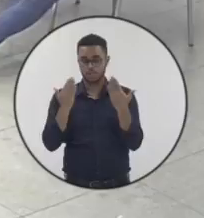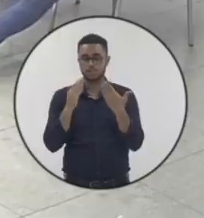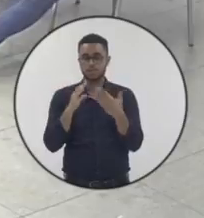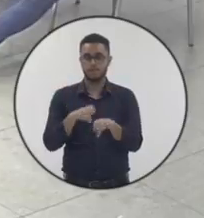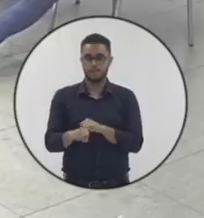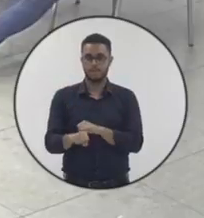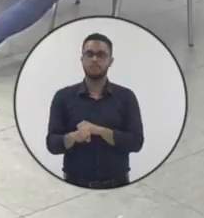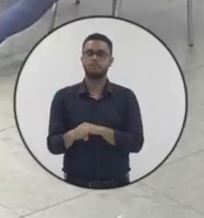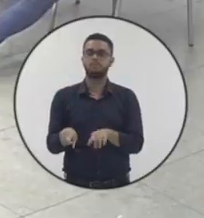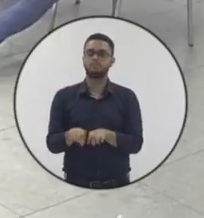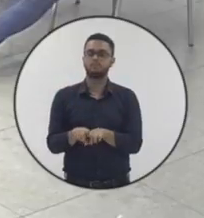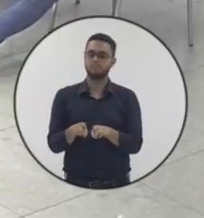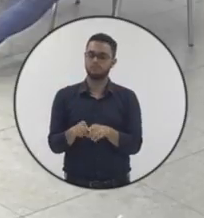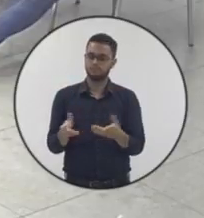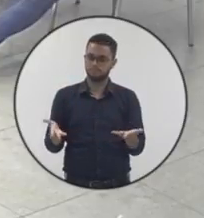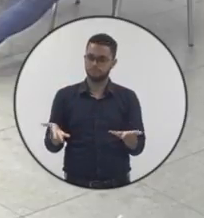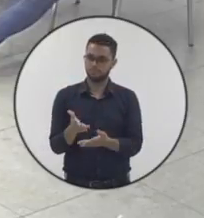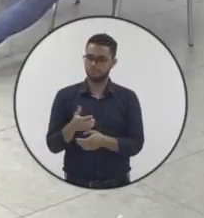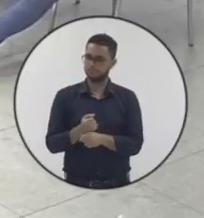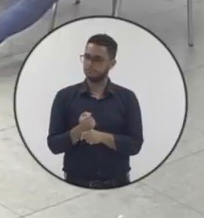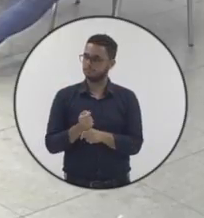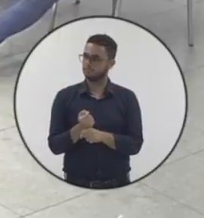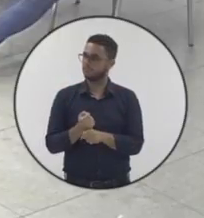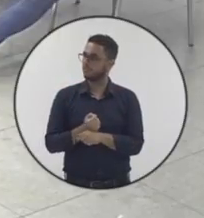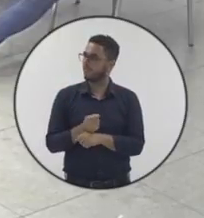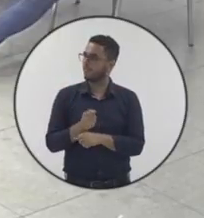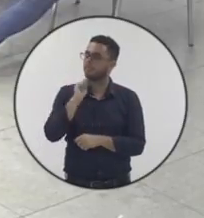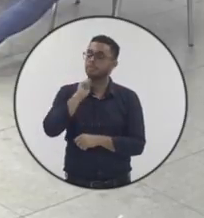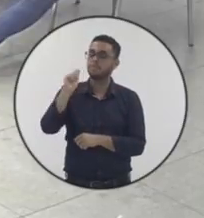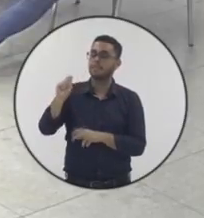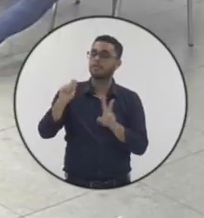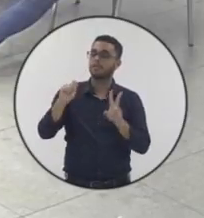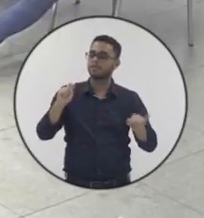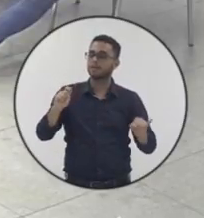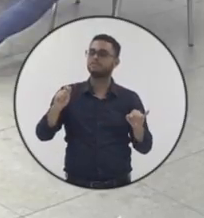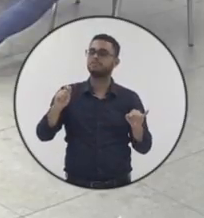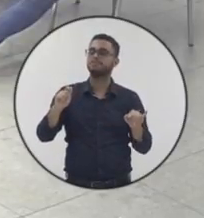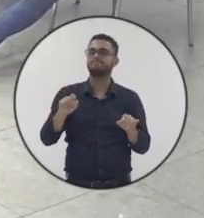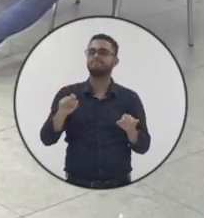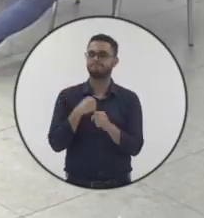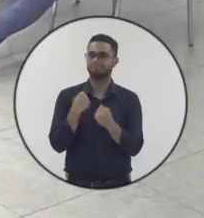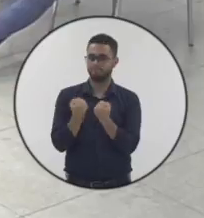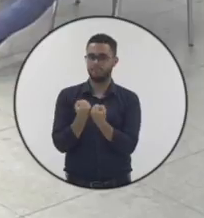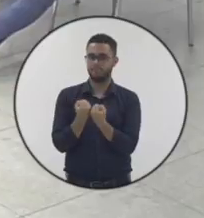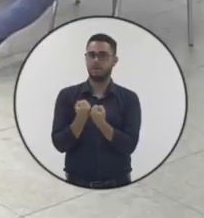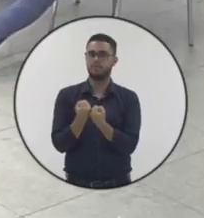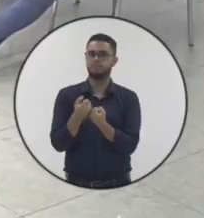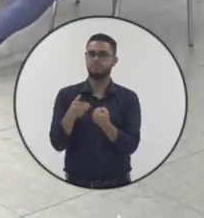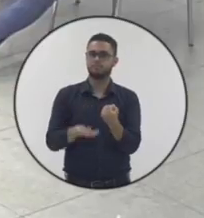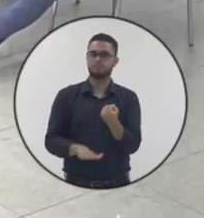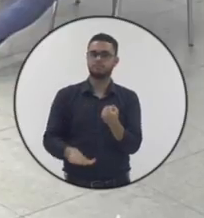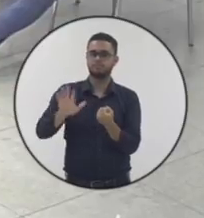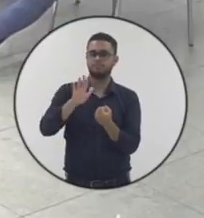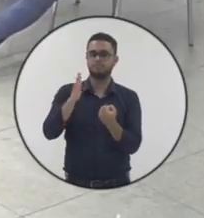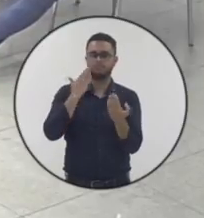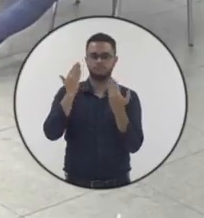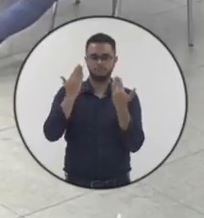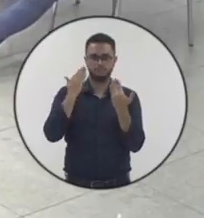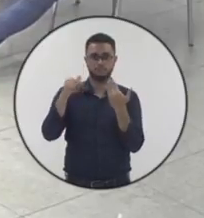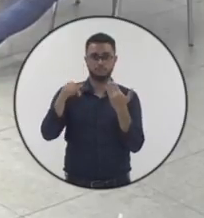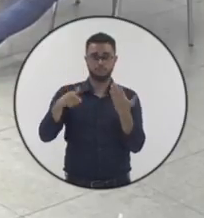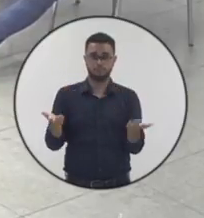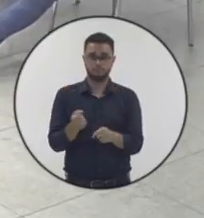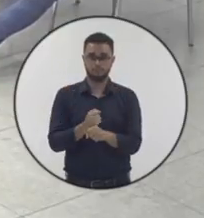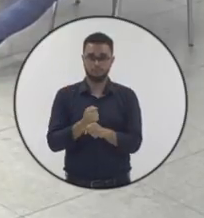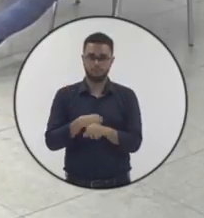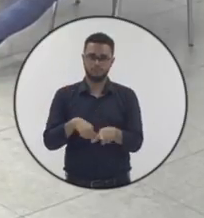ano também que nós vamos fazer, no mês de abril, o Seminário Nacional de Psicologia e Direitos Humanos, onde esse tema vai voltar. Também